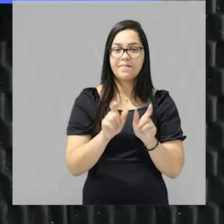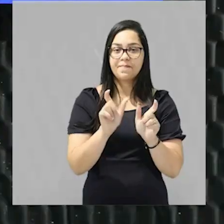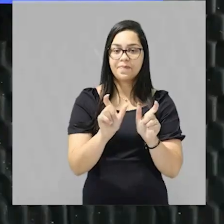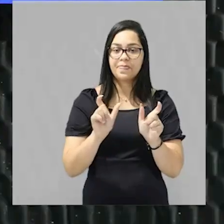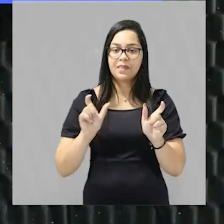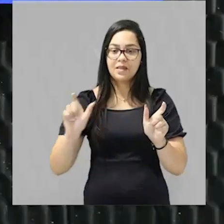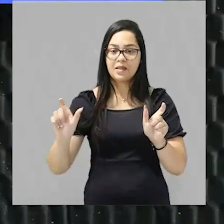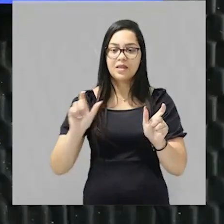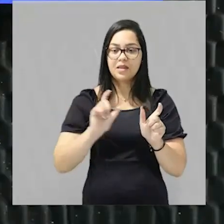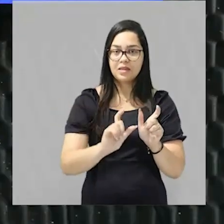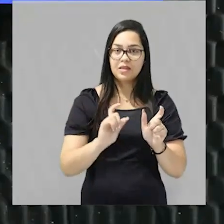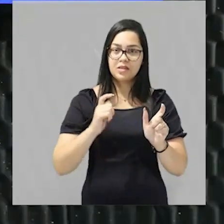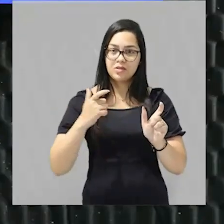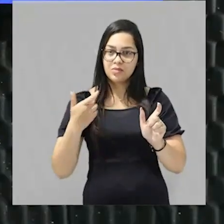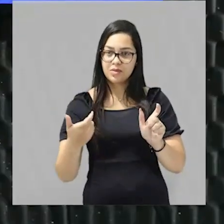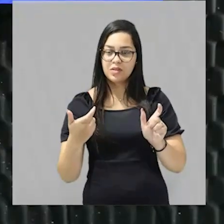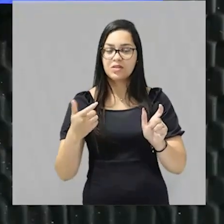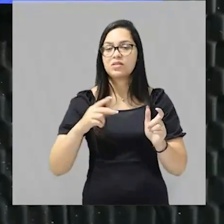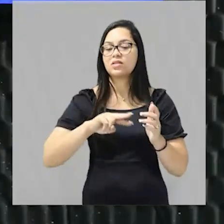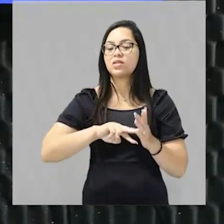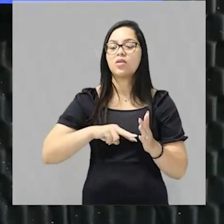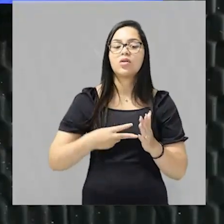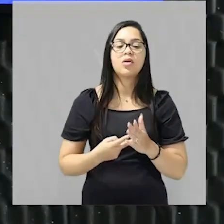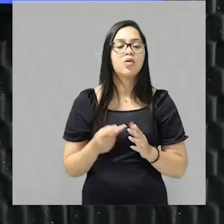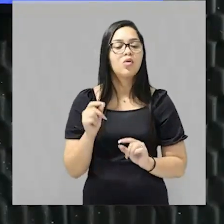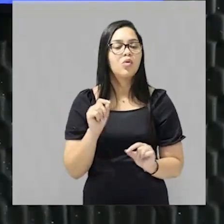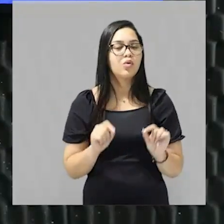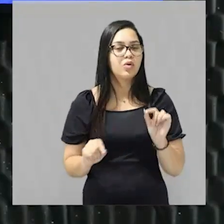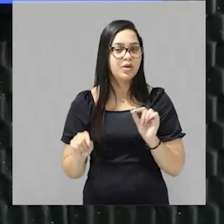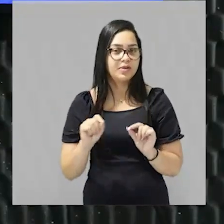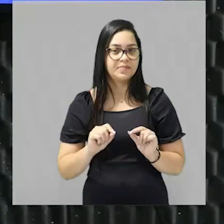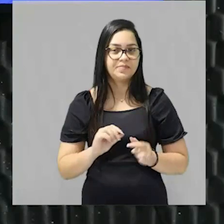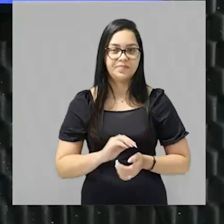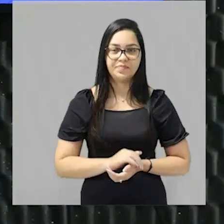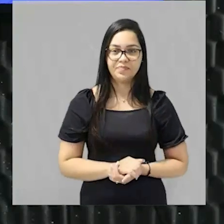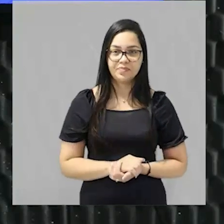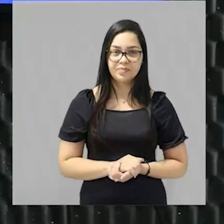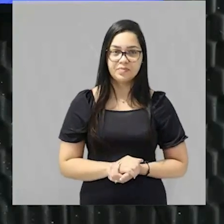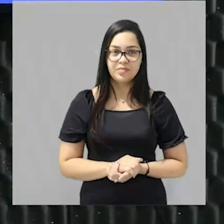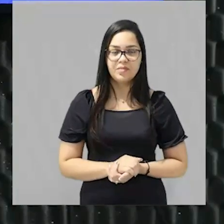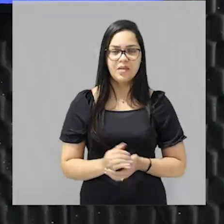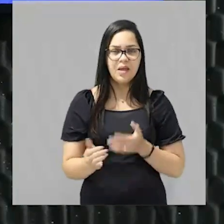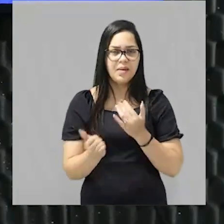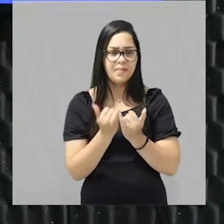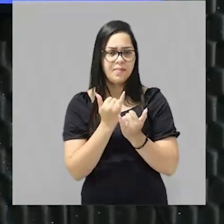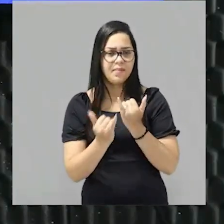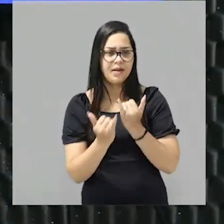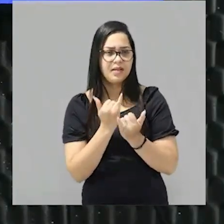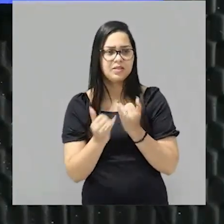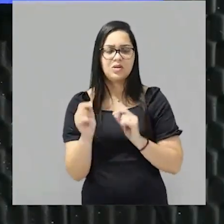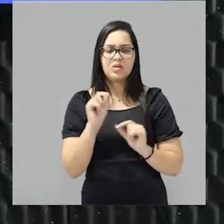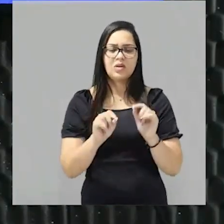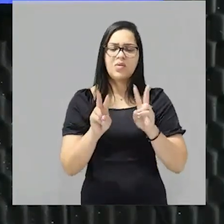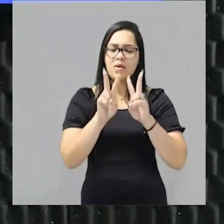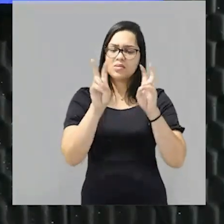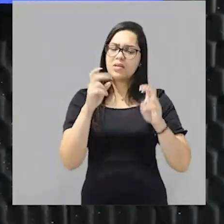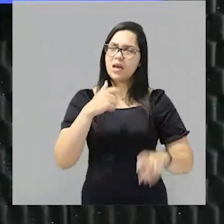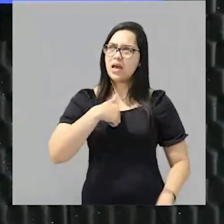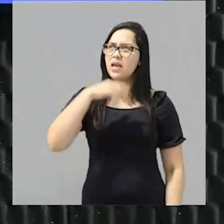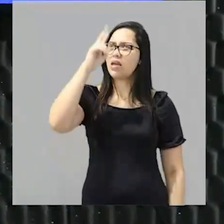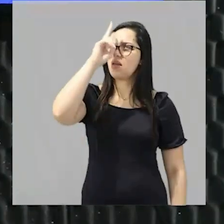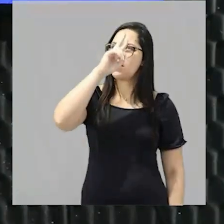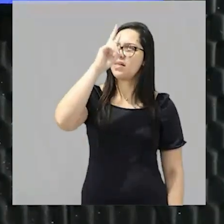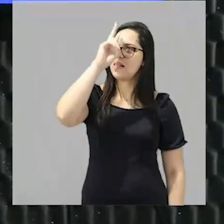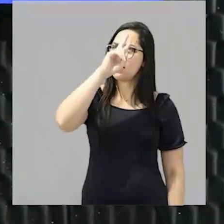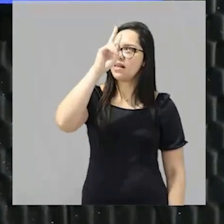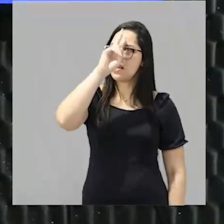da antonímia, ou seja, vamos falar de sinônimos e antônimos. Parece assim, a priori, eu lembro disso aí no ensino